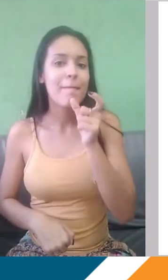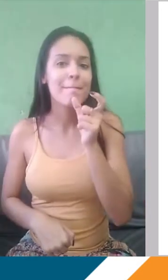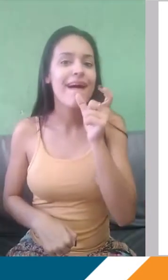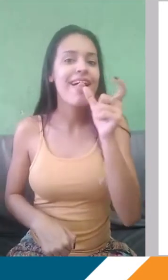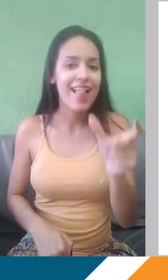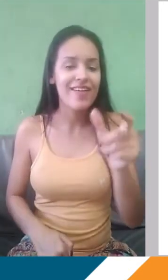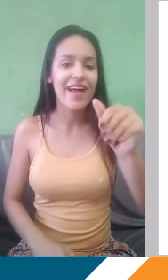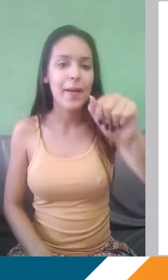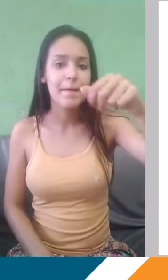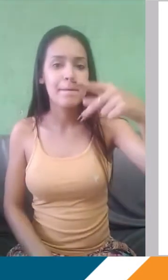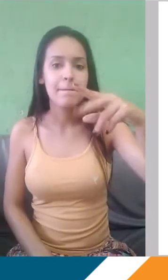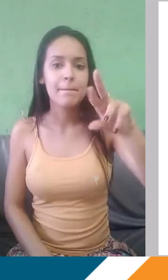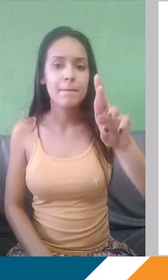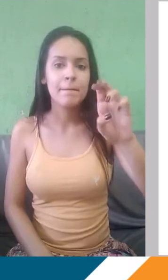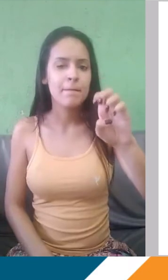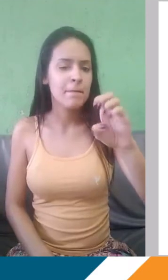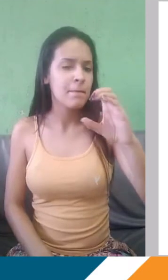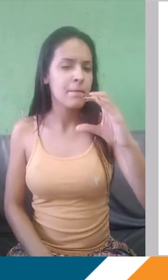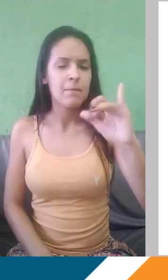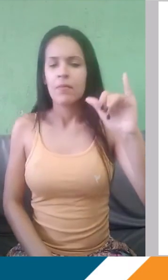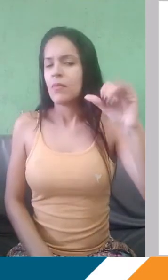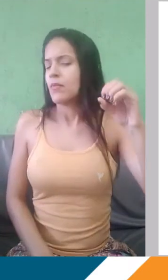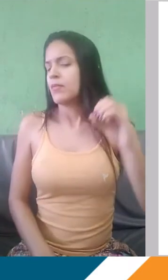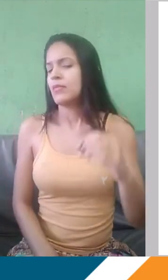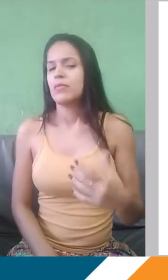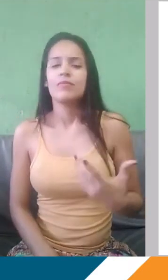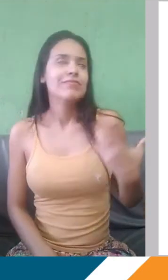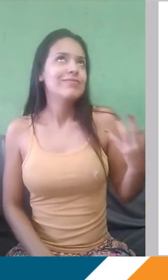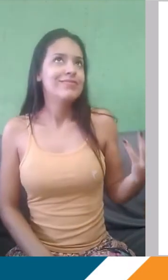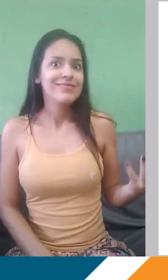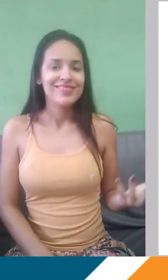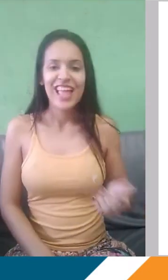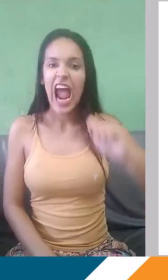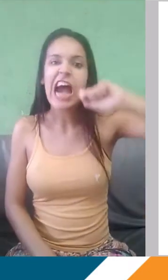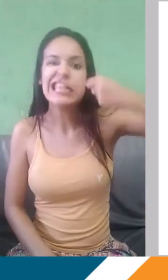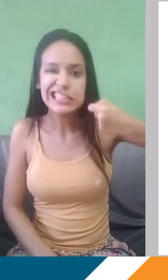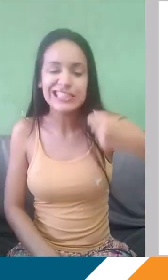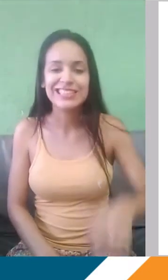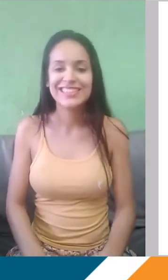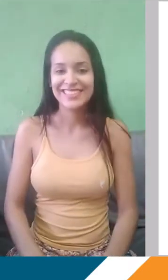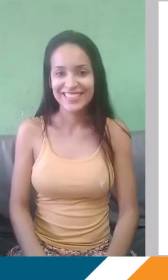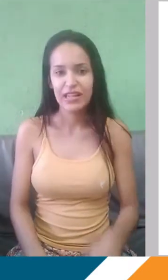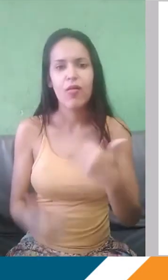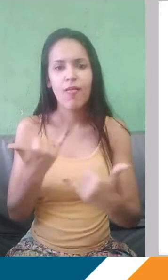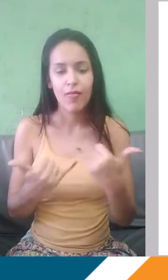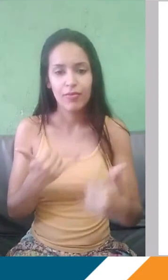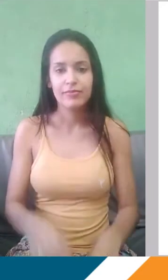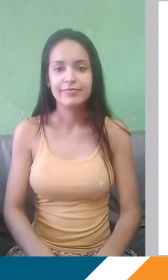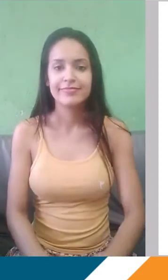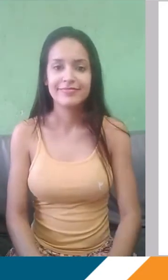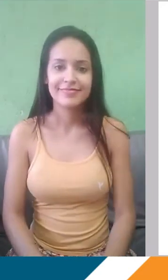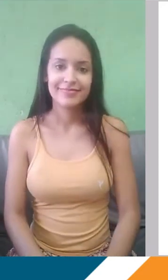quando dizem: aprecio sobremaneira as batatas fritas, aprecio sobremaneira uma coxa de galinha. A partir da construção